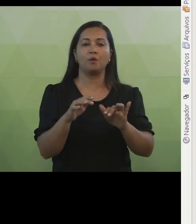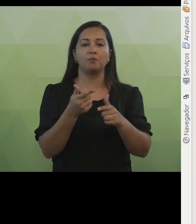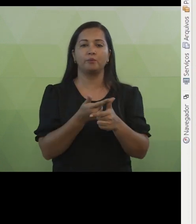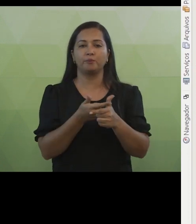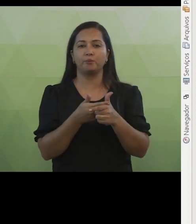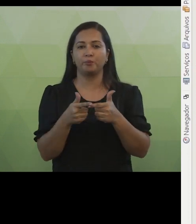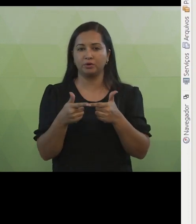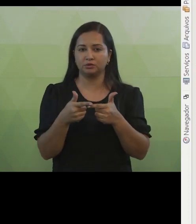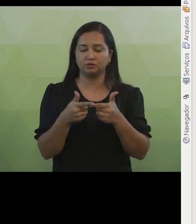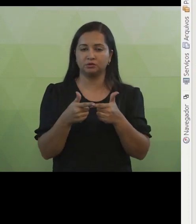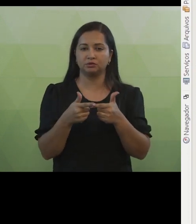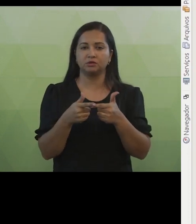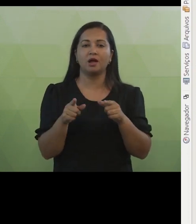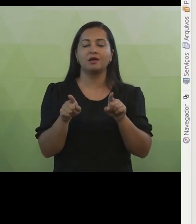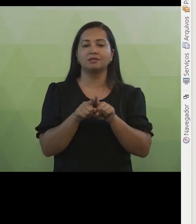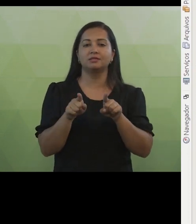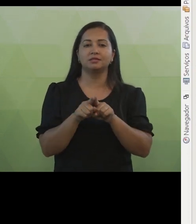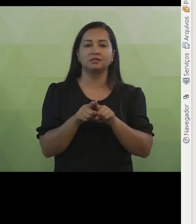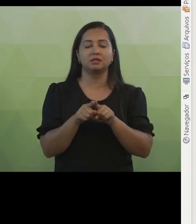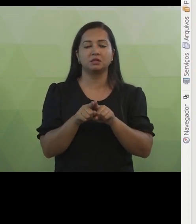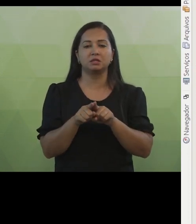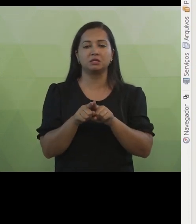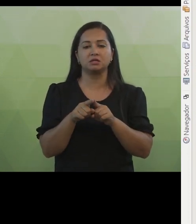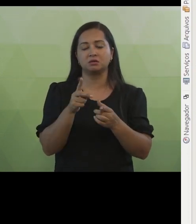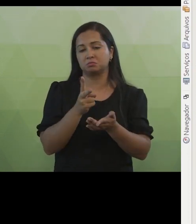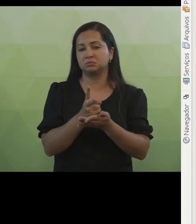divisão e um problema comum que é a divisão por zero.